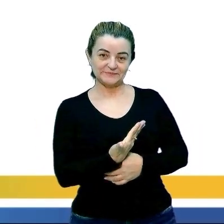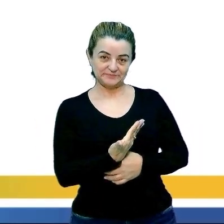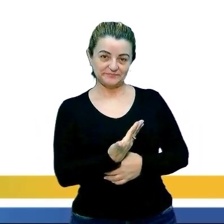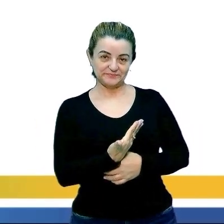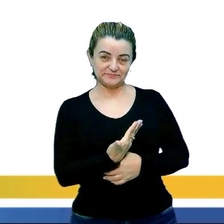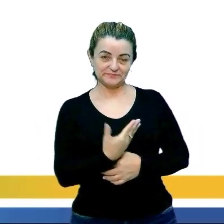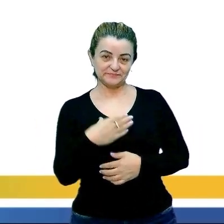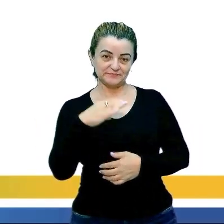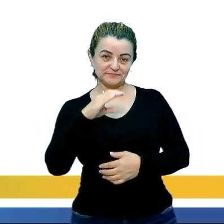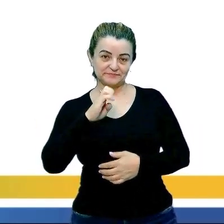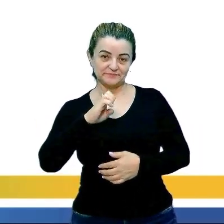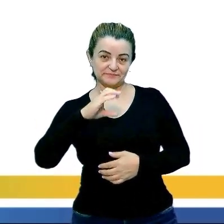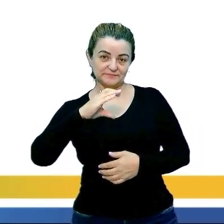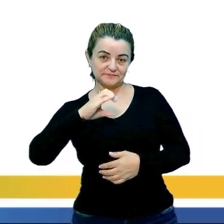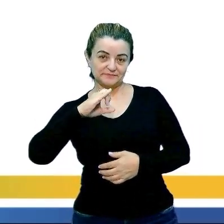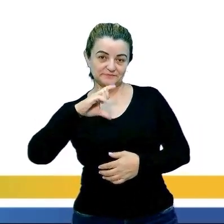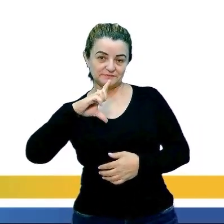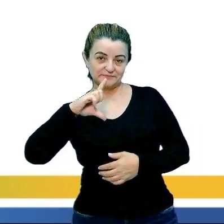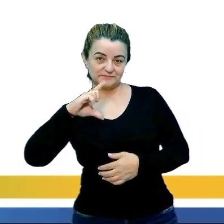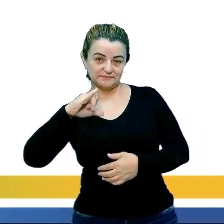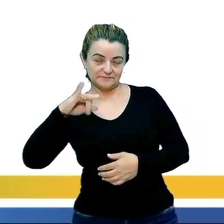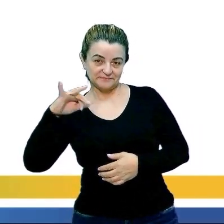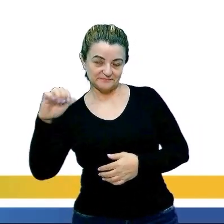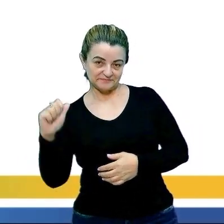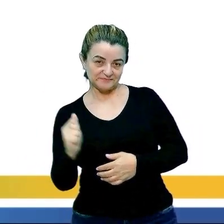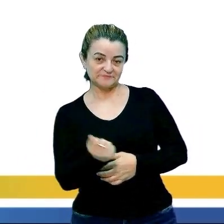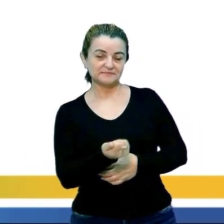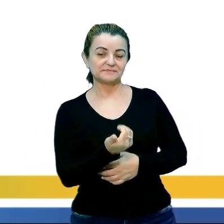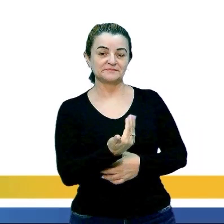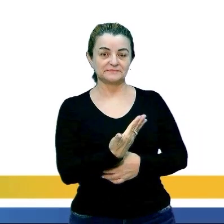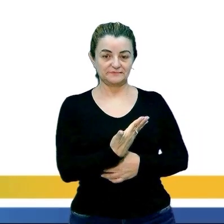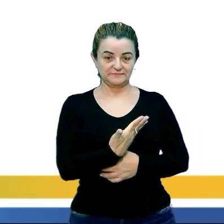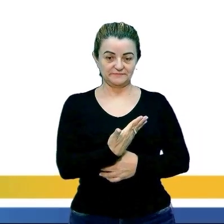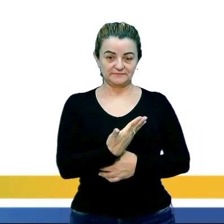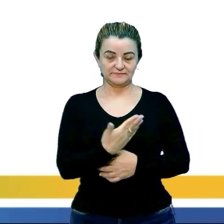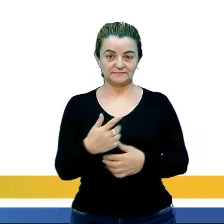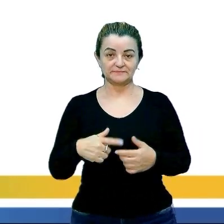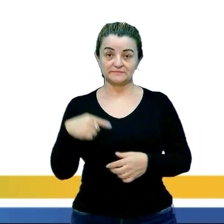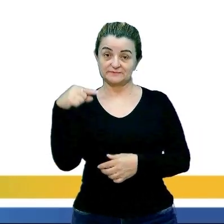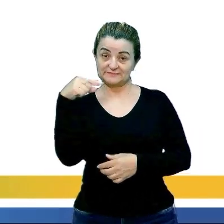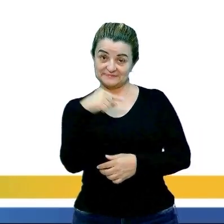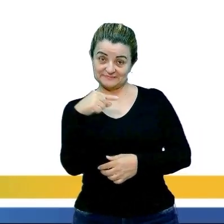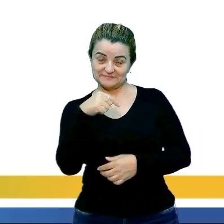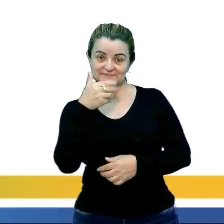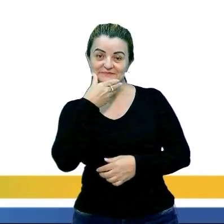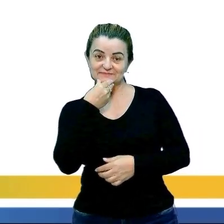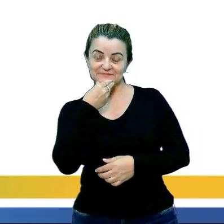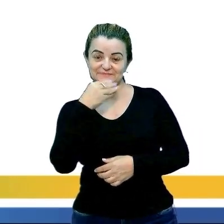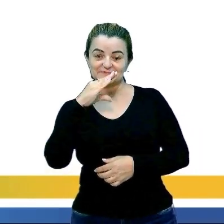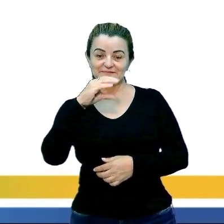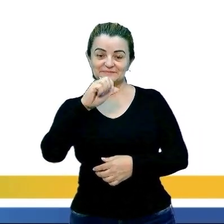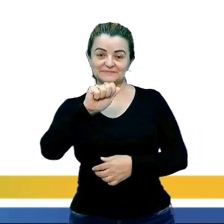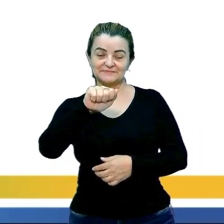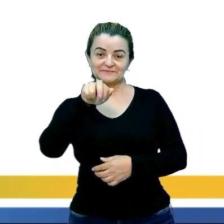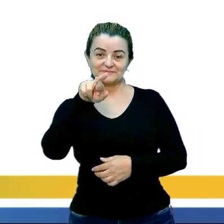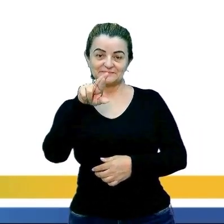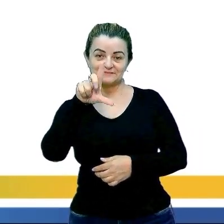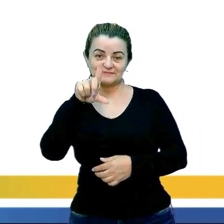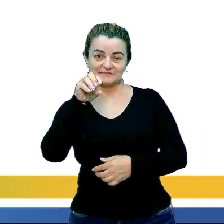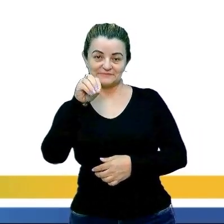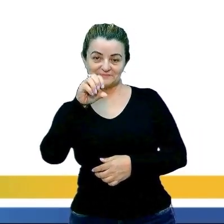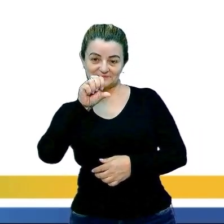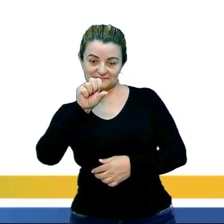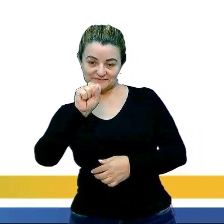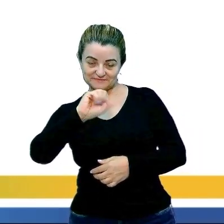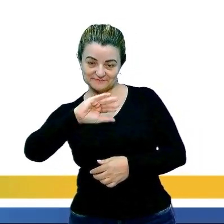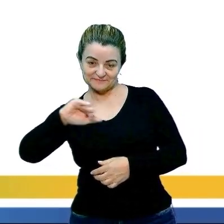Cecília Meirelles, que é um grande nome da poesia de 30. O Carlos Drummond de Andrade, nós teremos uma aula específica